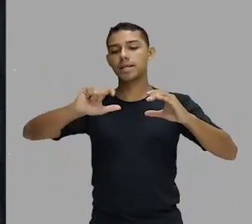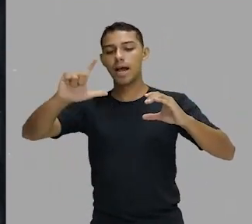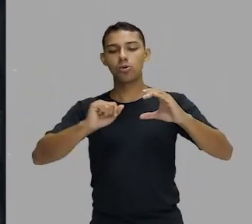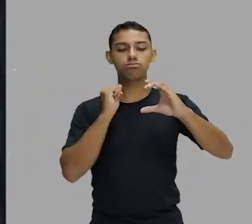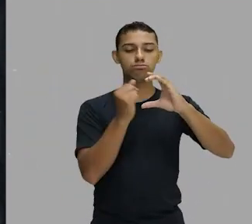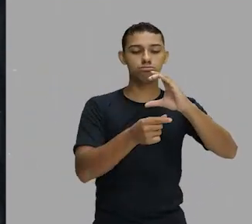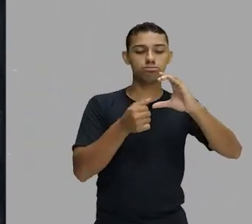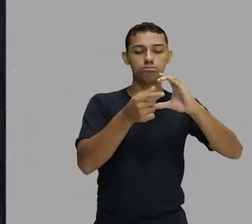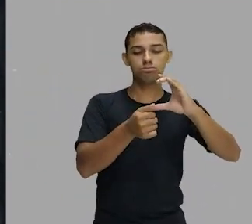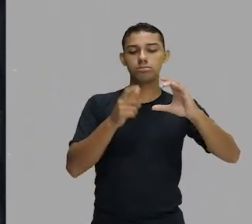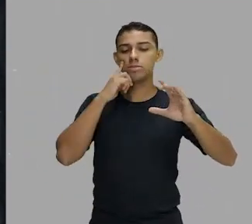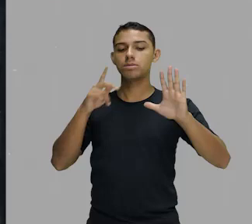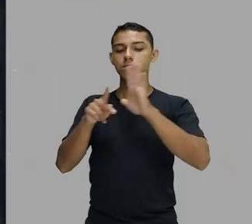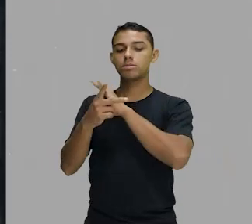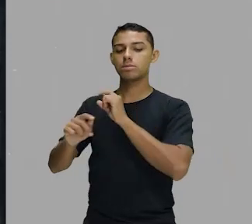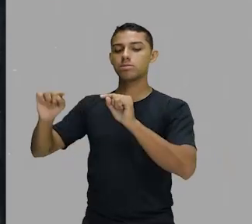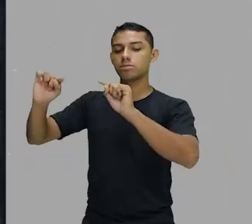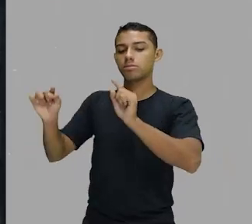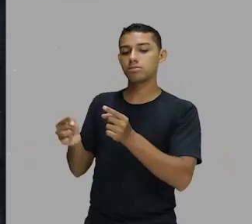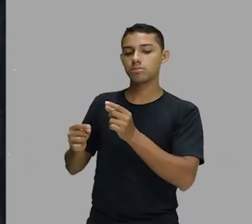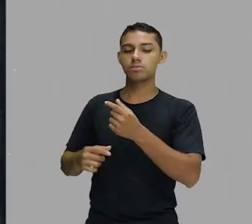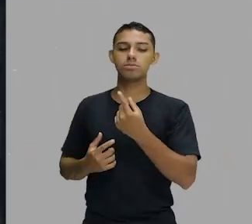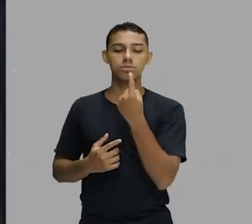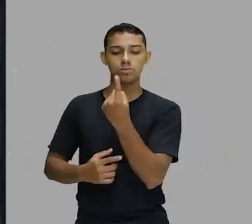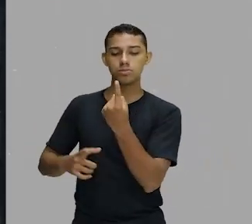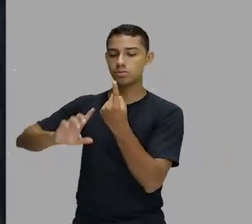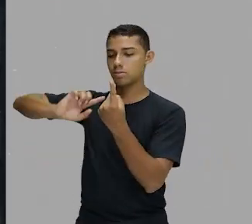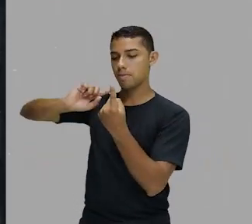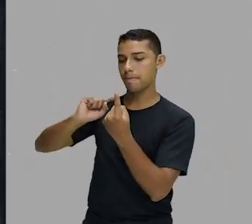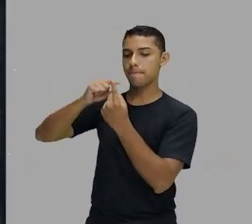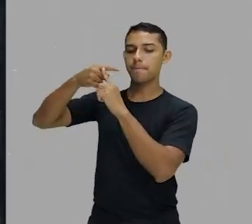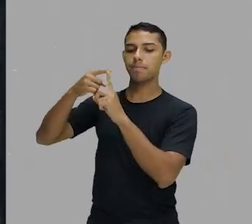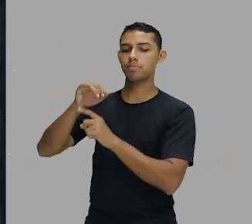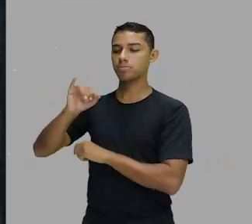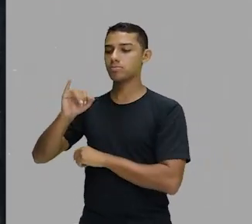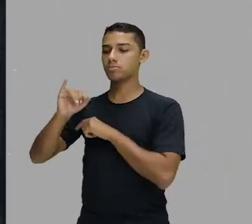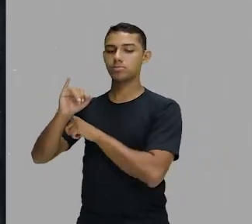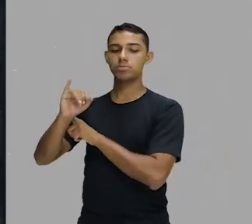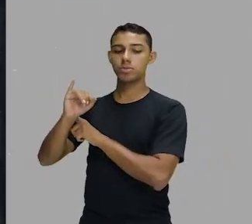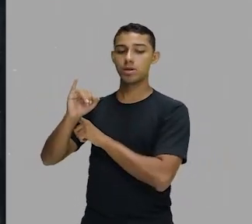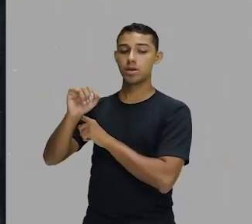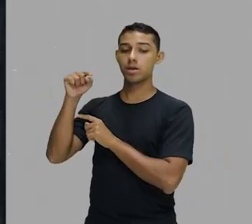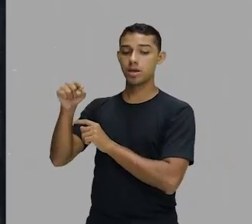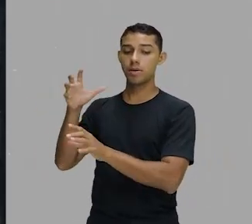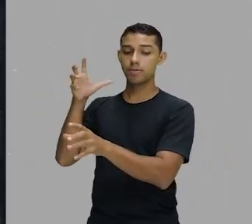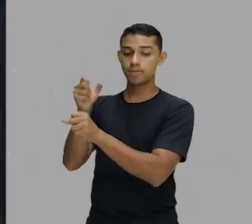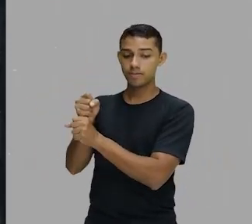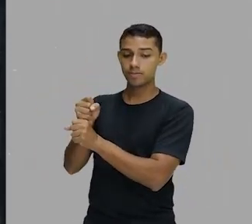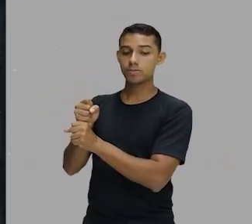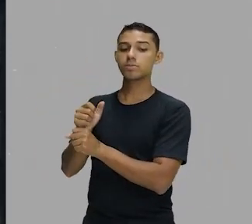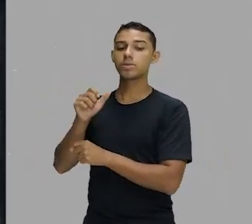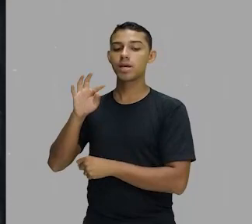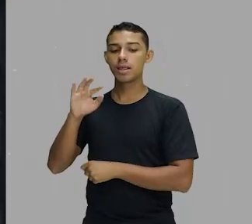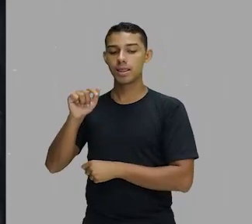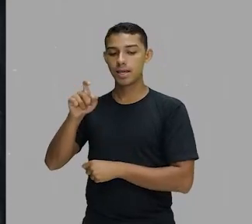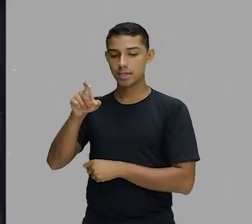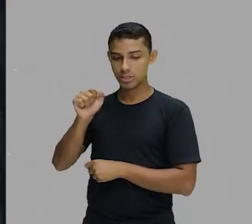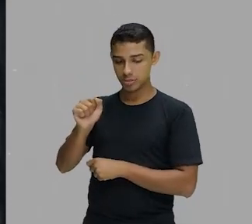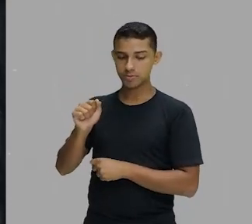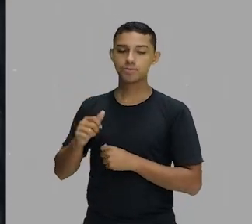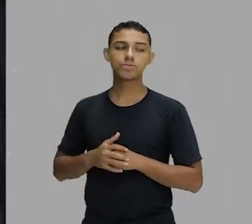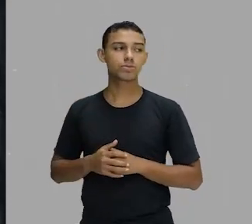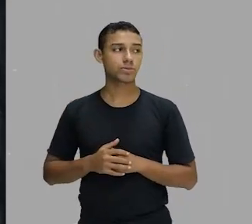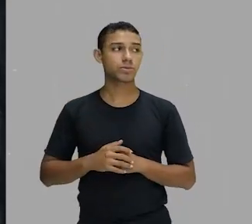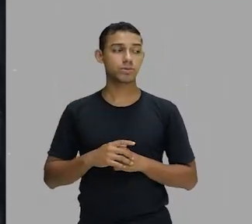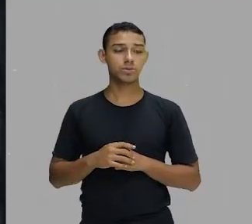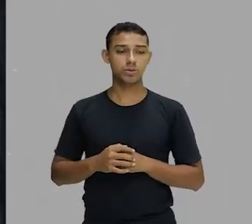vai da seguinte forma: montante após o primeiro mês é igual a capital, fica 1 mais taxa,